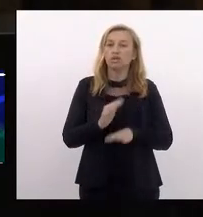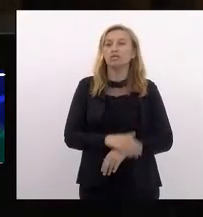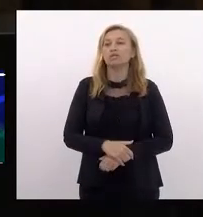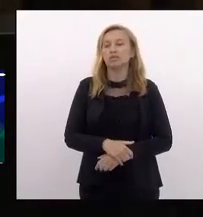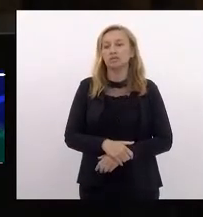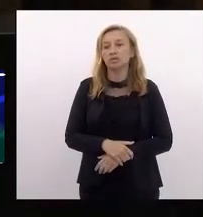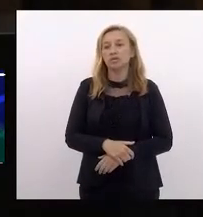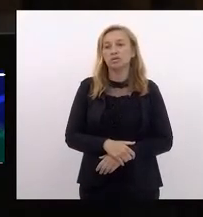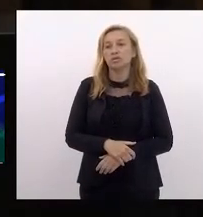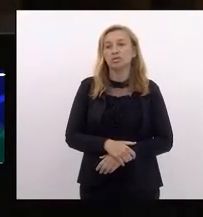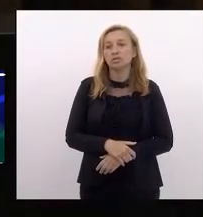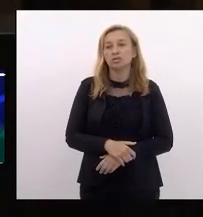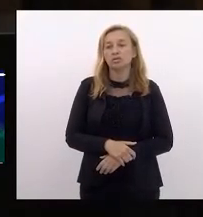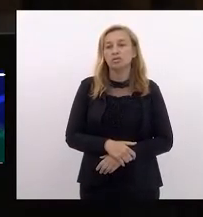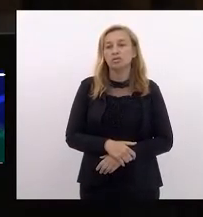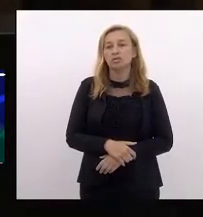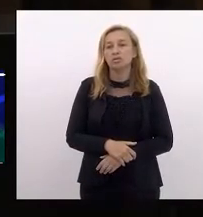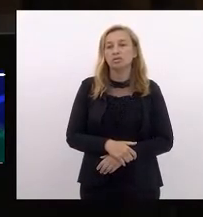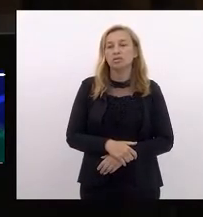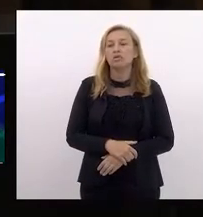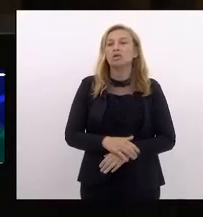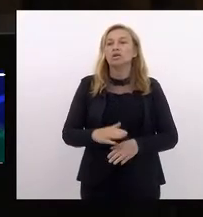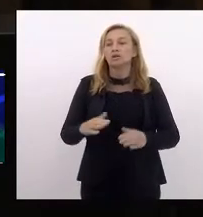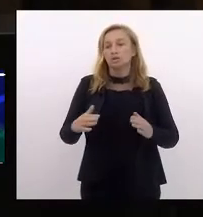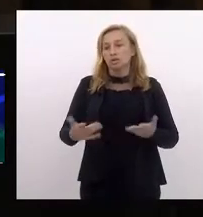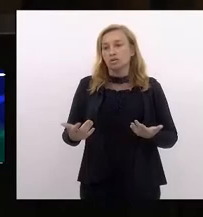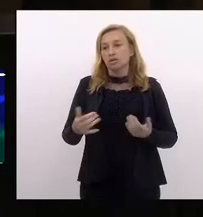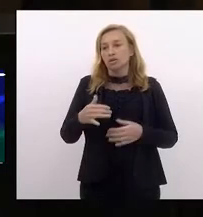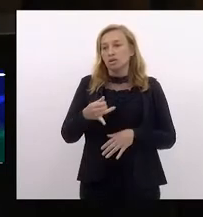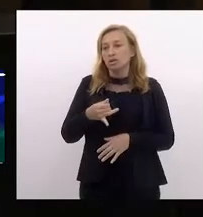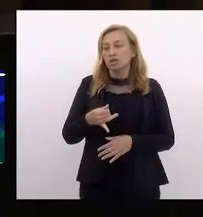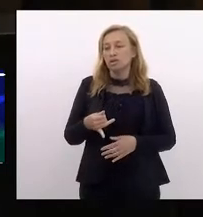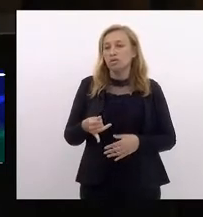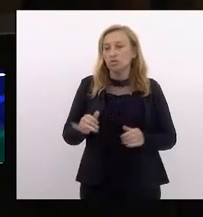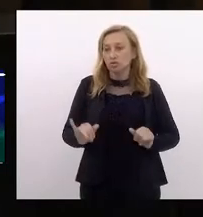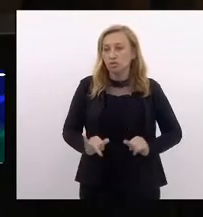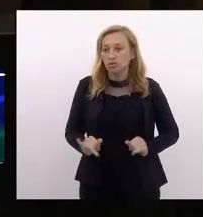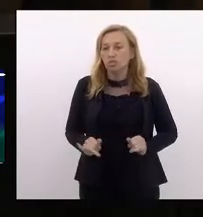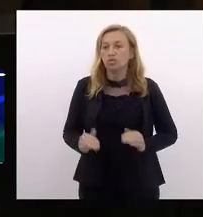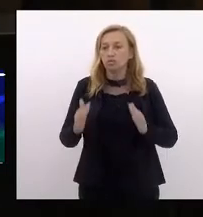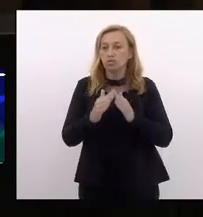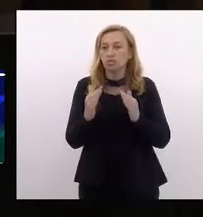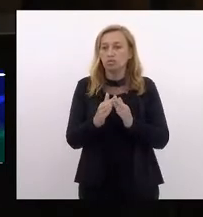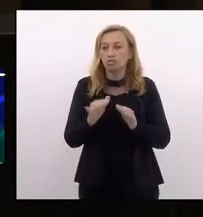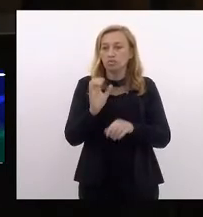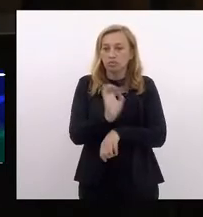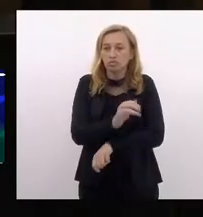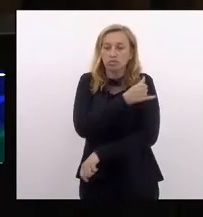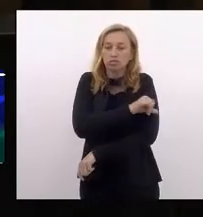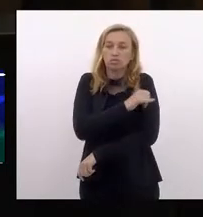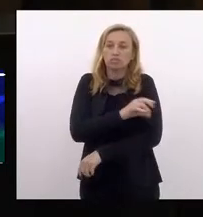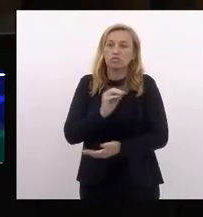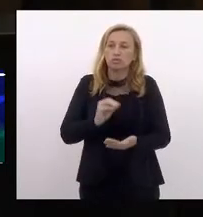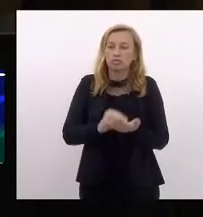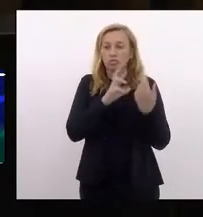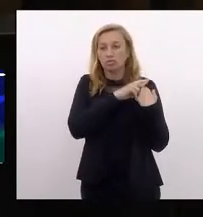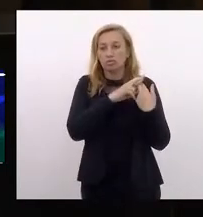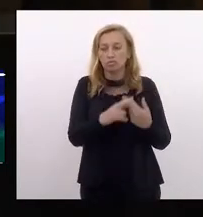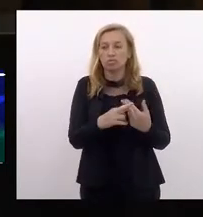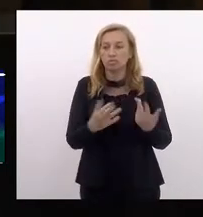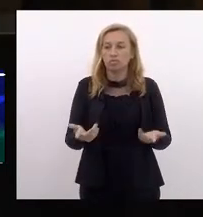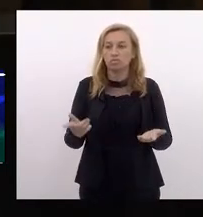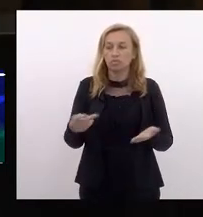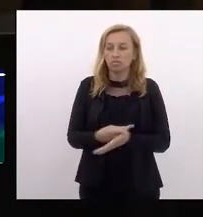com Abismo Habitacional de moradia no estado do Rio de Janeiro Isso é no mínimo irresponsável e